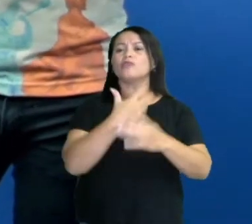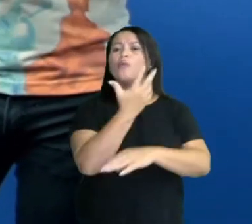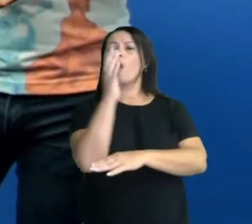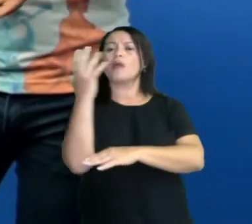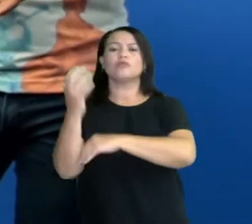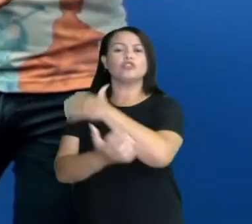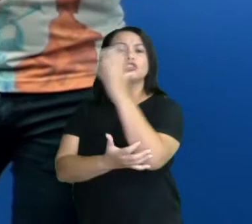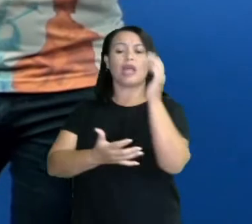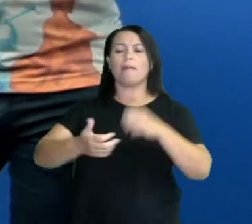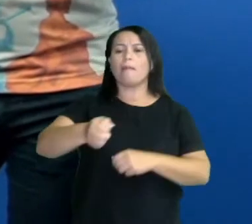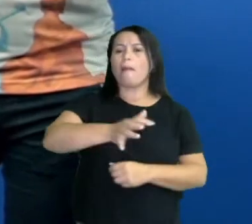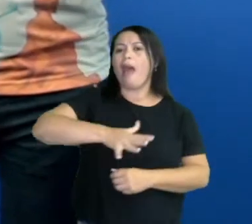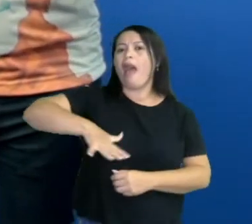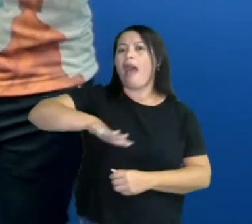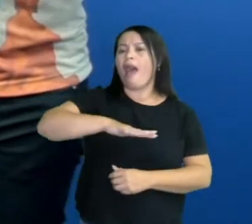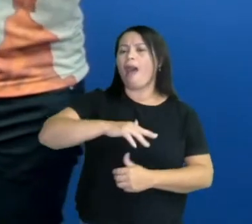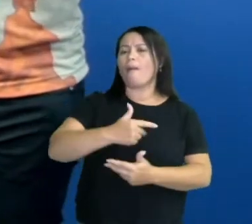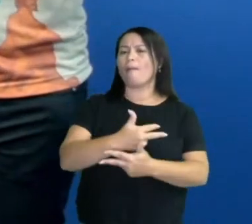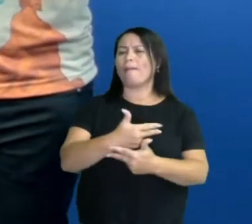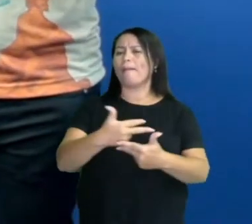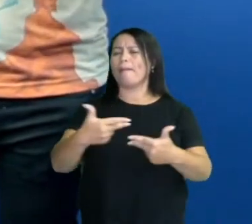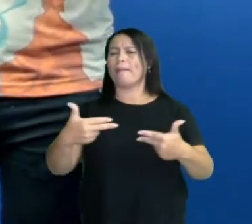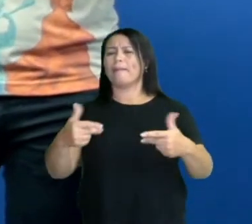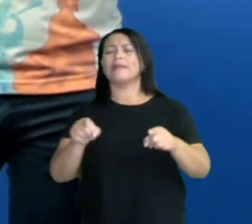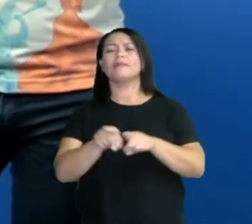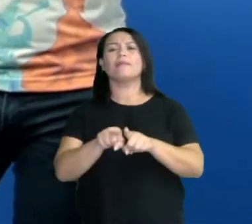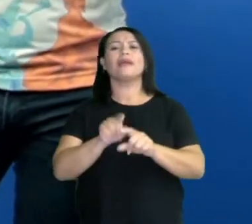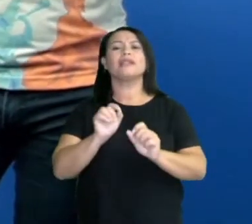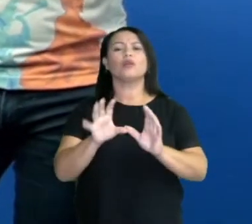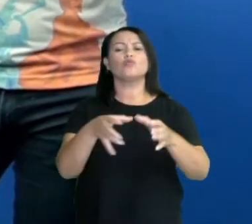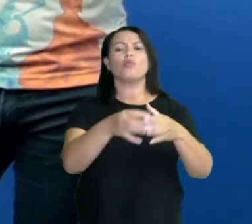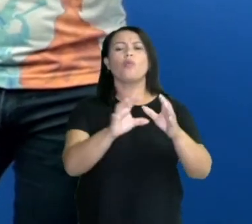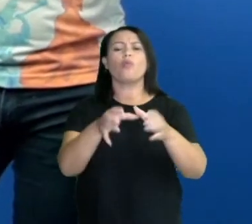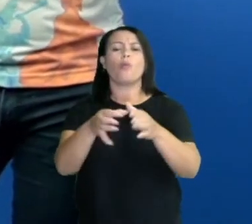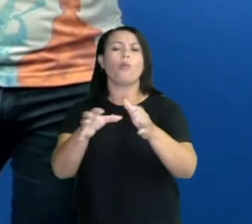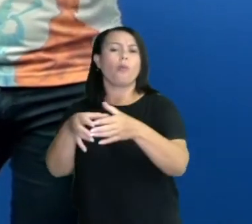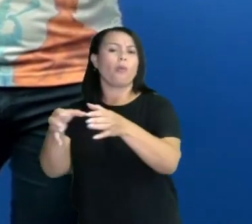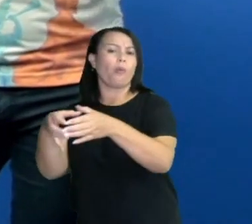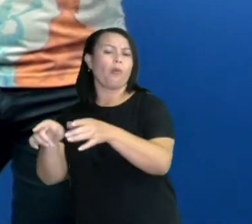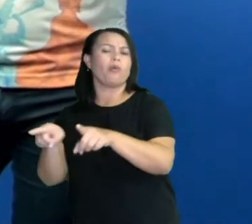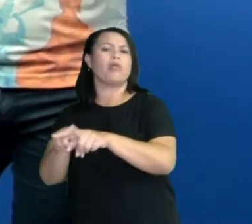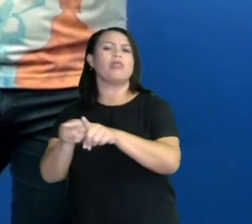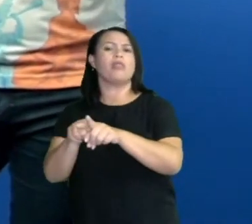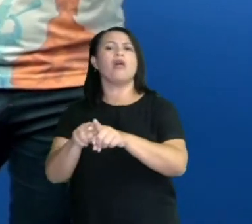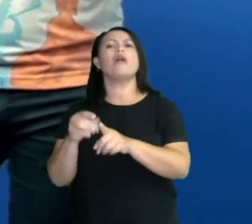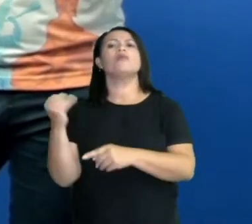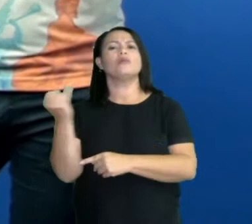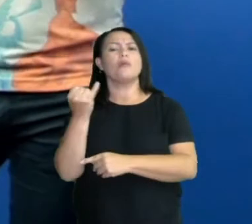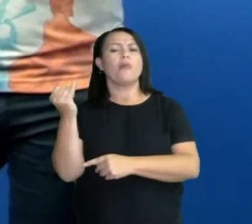grande biodiversidade. E essa biodiversidade, esses grupamentos de indivíduos com funções,